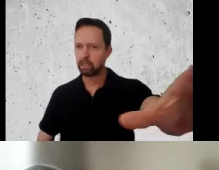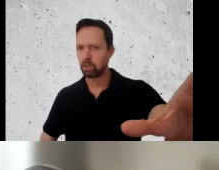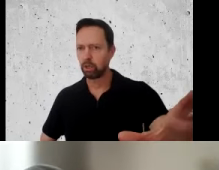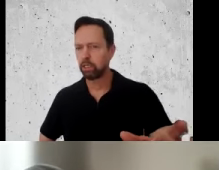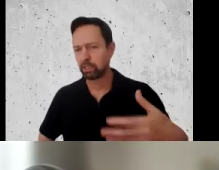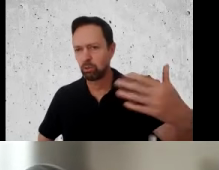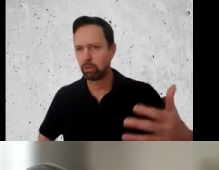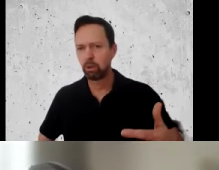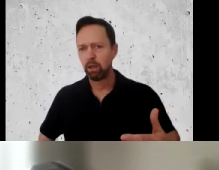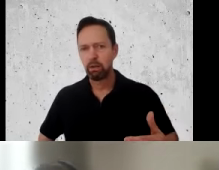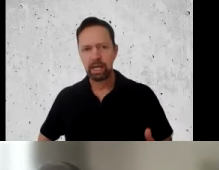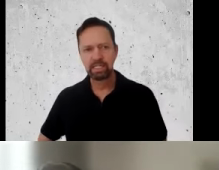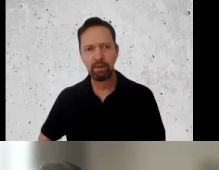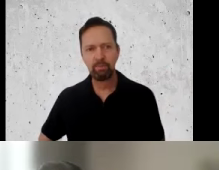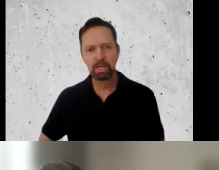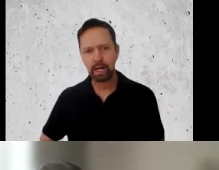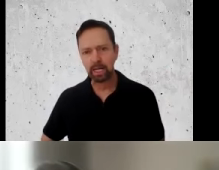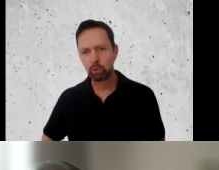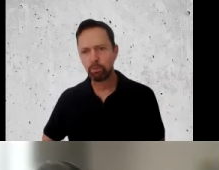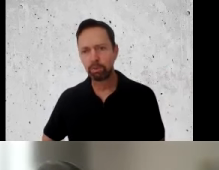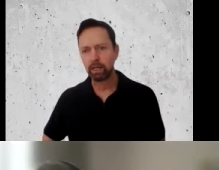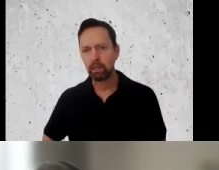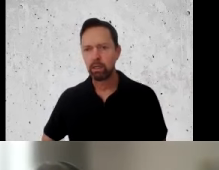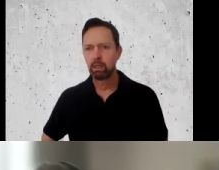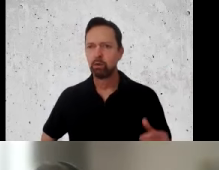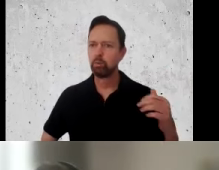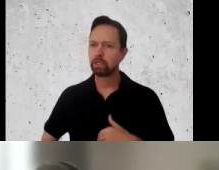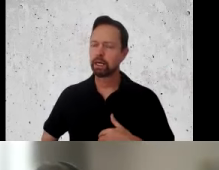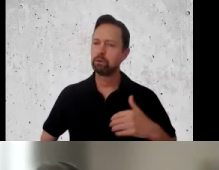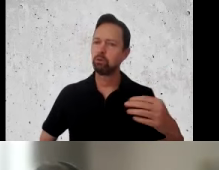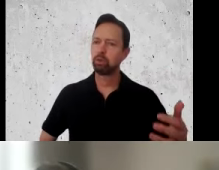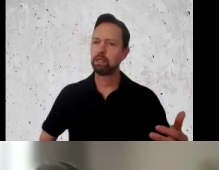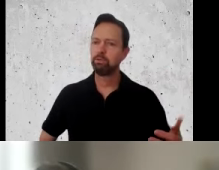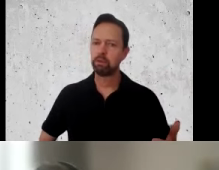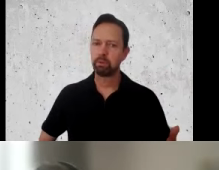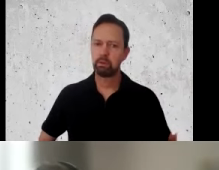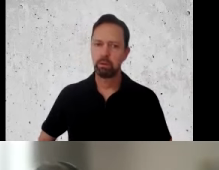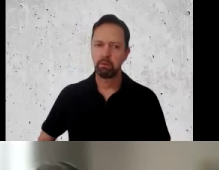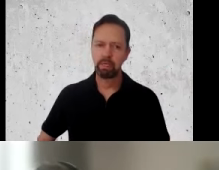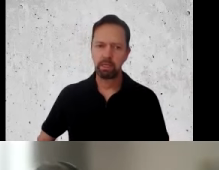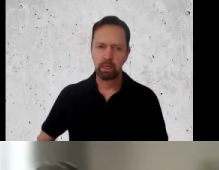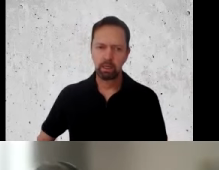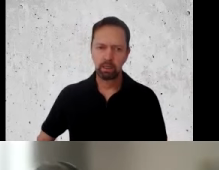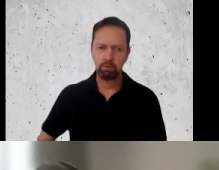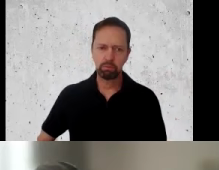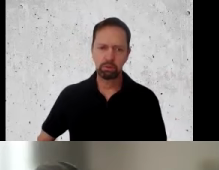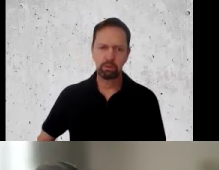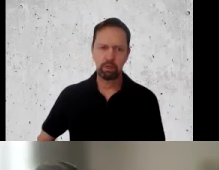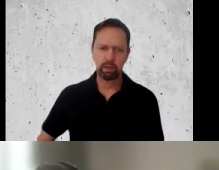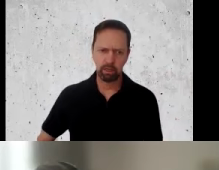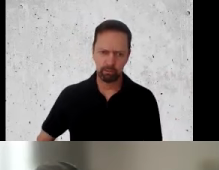jeito que ele desenhou aqui, ele está supondo, é sempre mais barato comprar no mercado do que na firma. Mas,